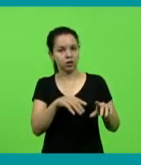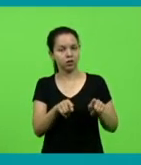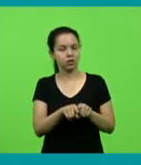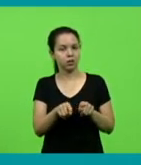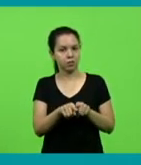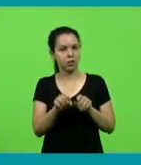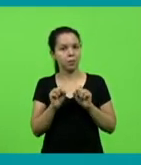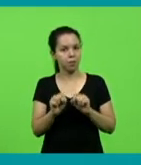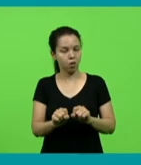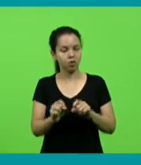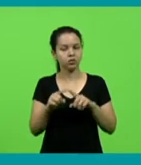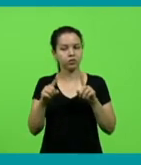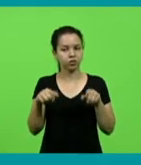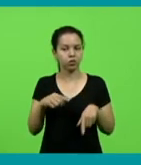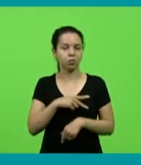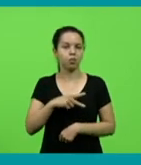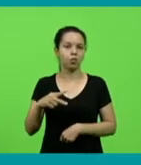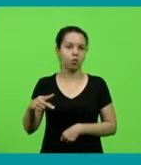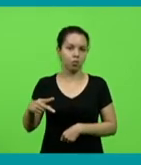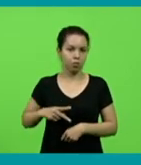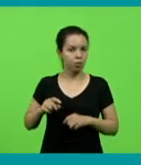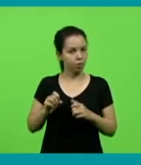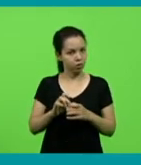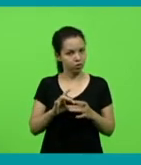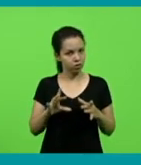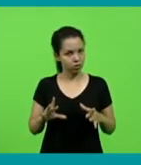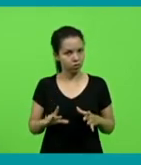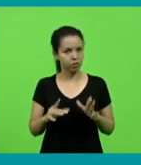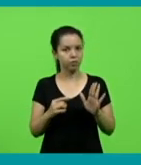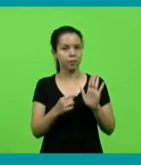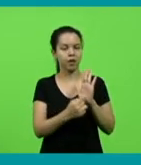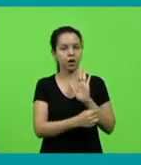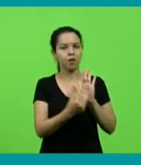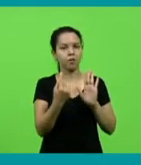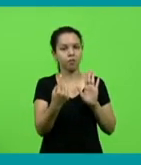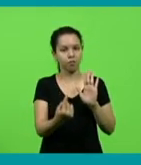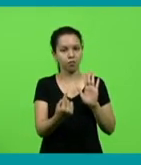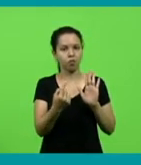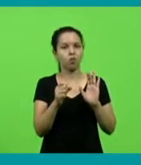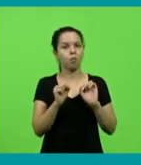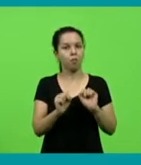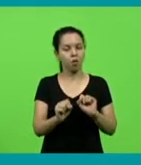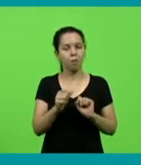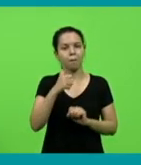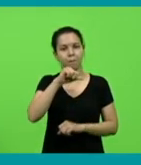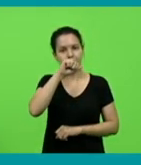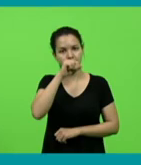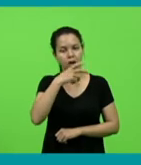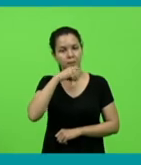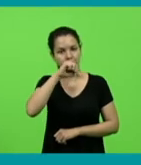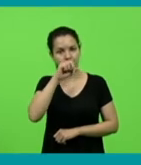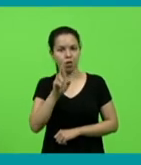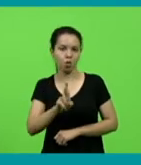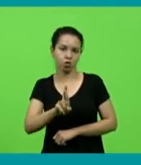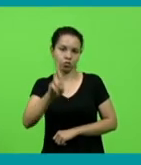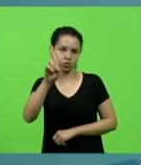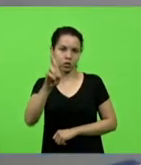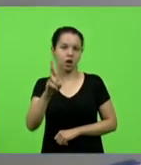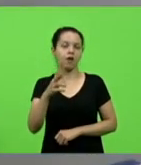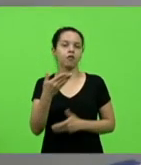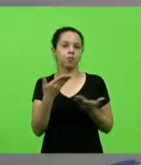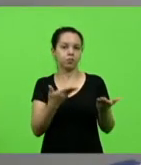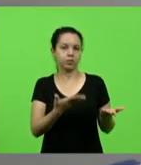Parágrafo único, então, a isonomia referida no caput se estende para os pais ou responsáveis pelo